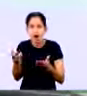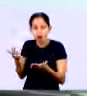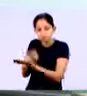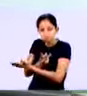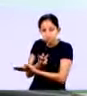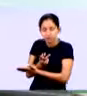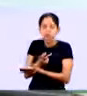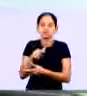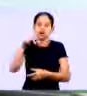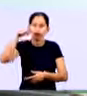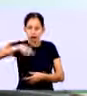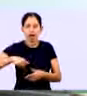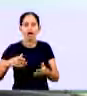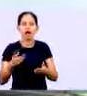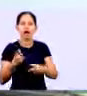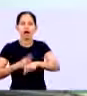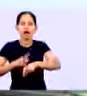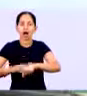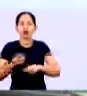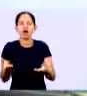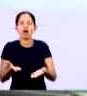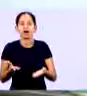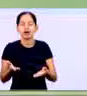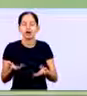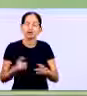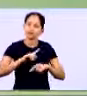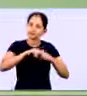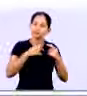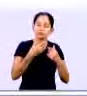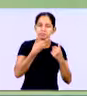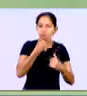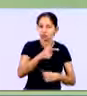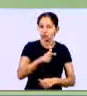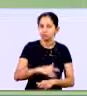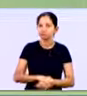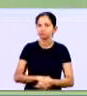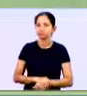que se fizerem necessárias naquele momento, tá?